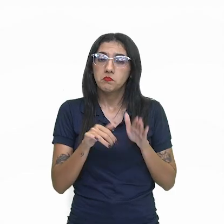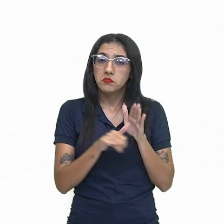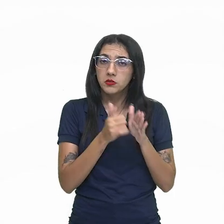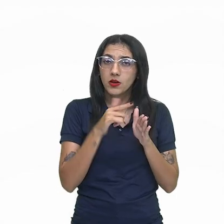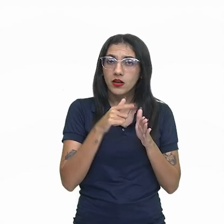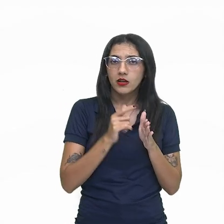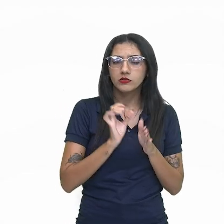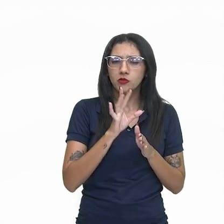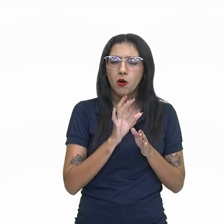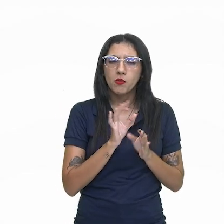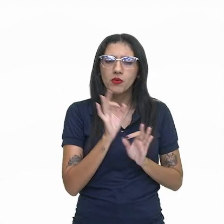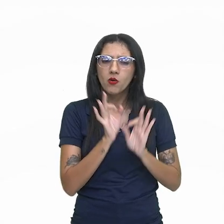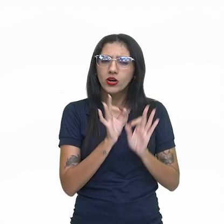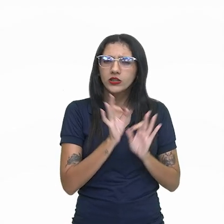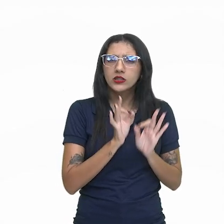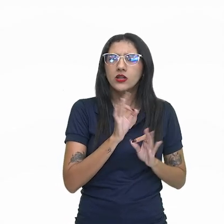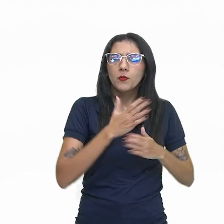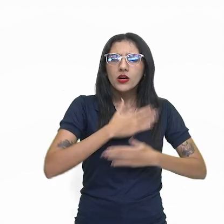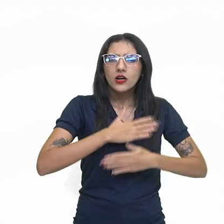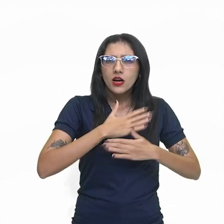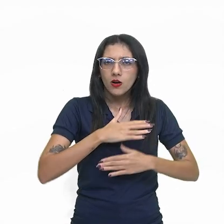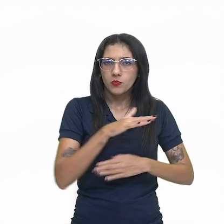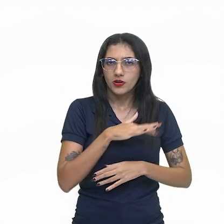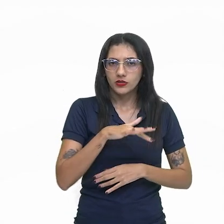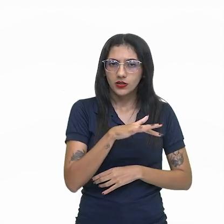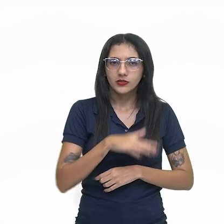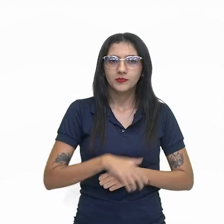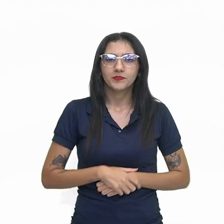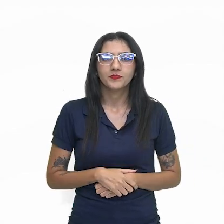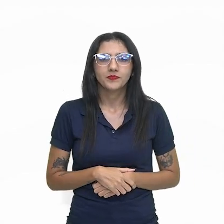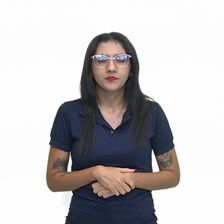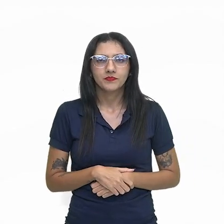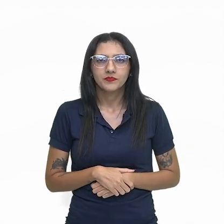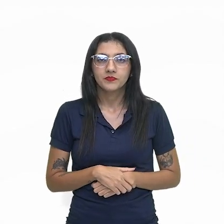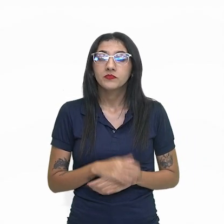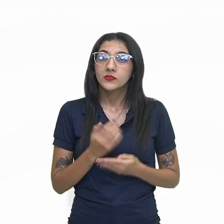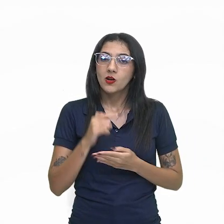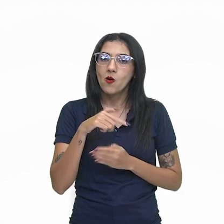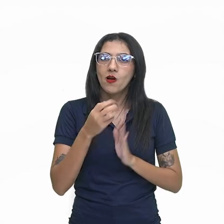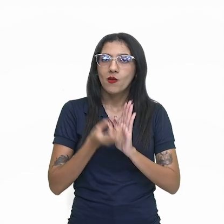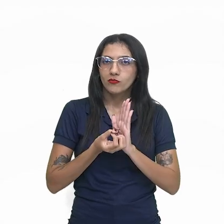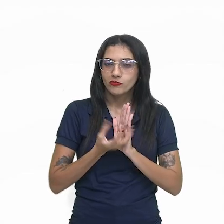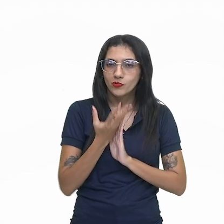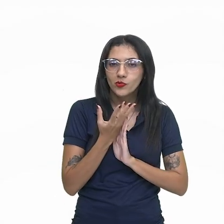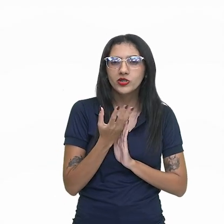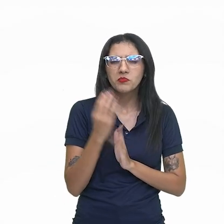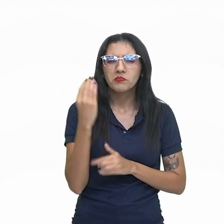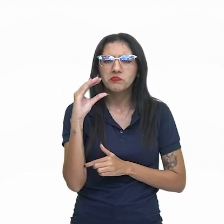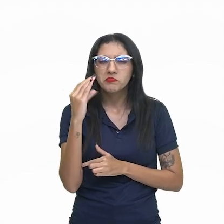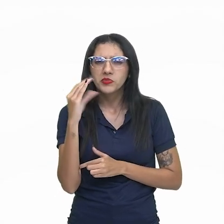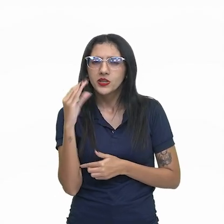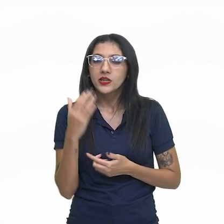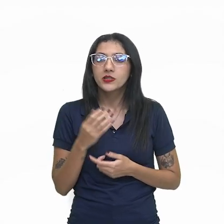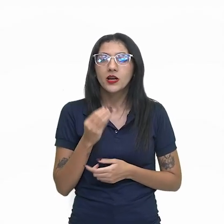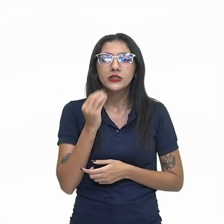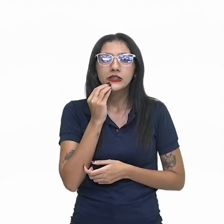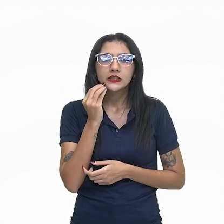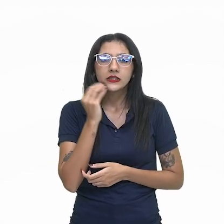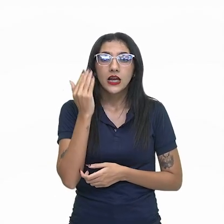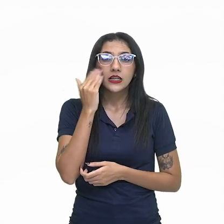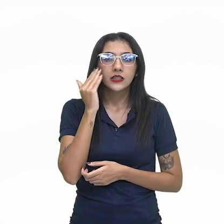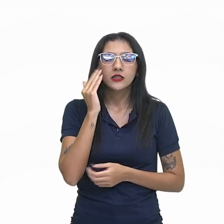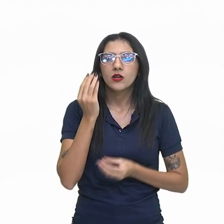um momento aí de apaziguamento, né? Então, a sociologia surge como a ciência que busca a compreensão